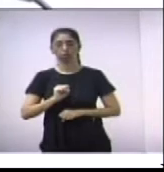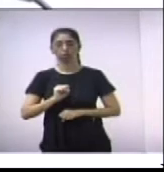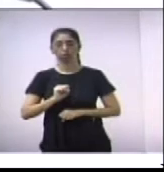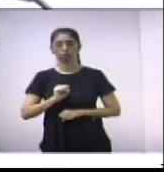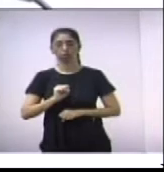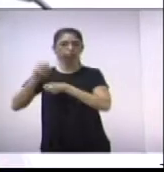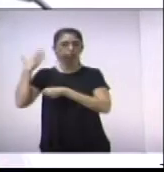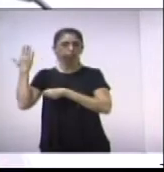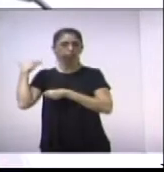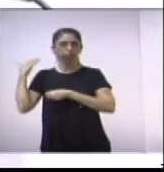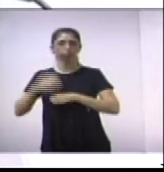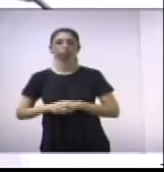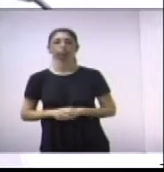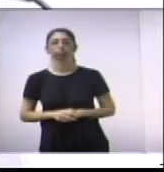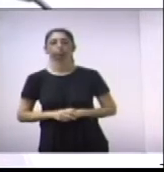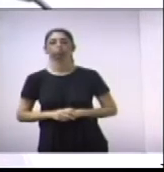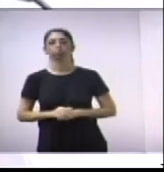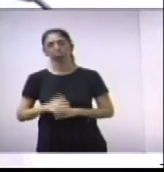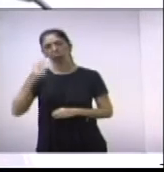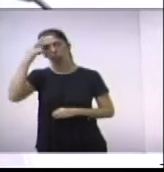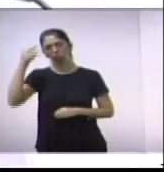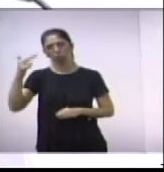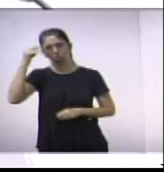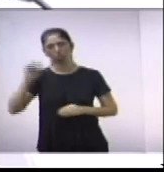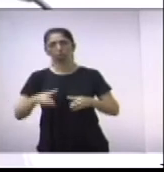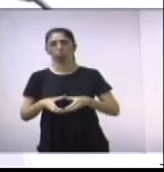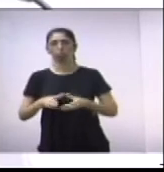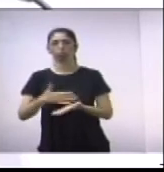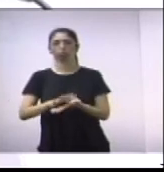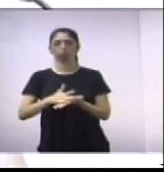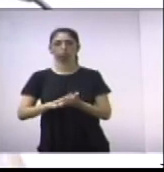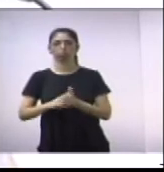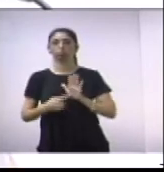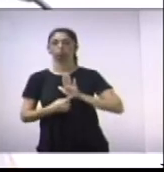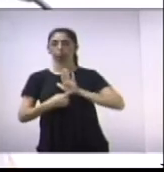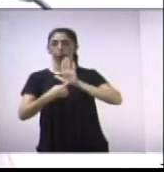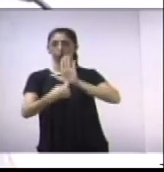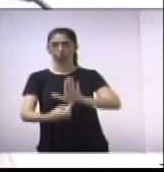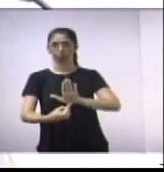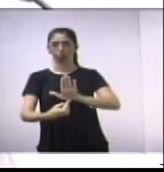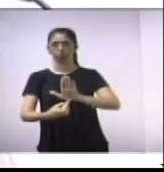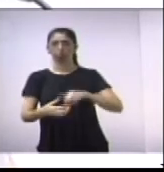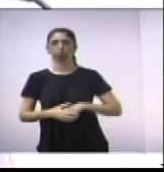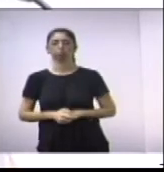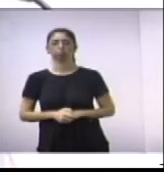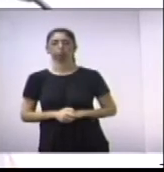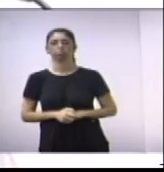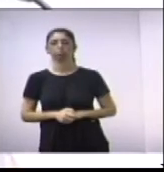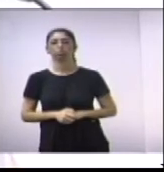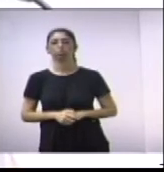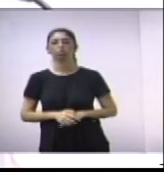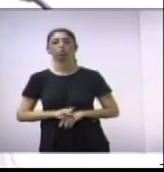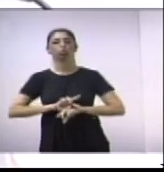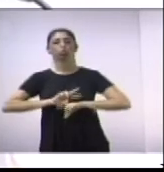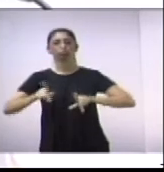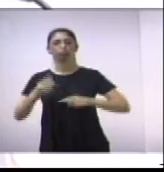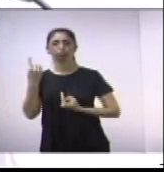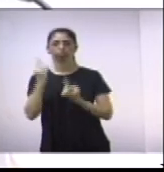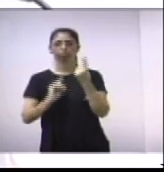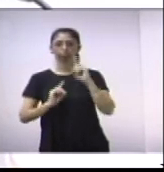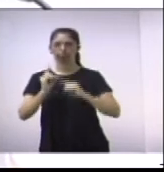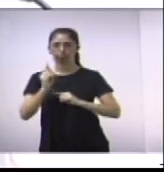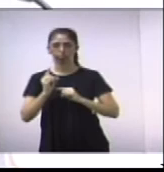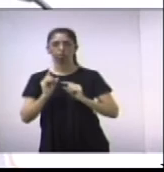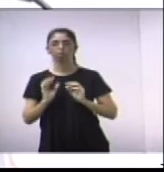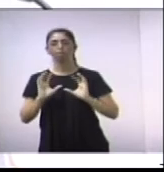anteriores. Ressalta-se que é comum que as escolas de samba se apresentem em eventos diferentes do carnaval, como festa de